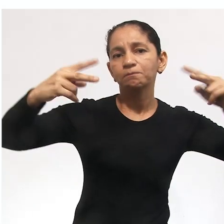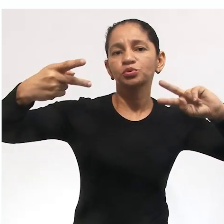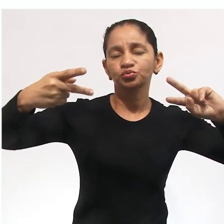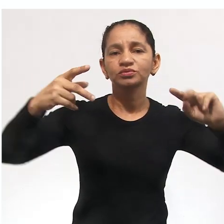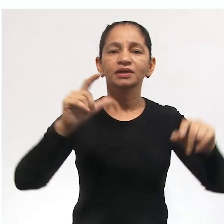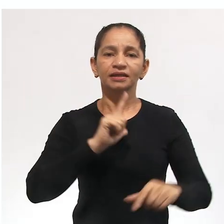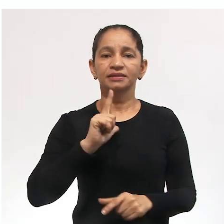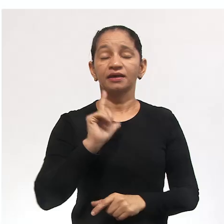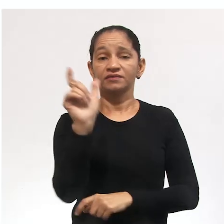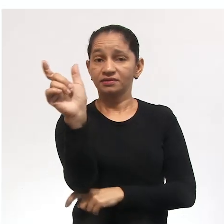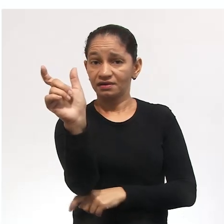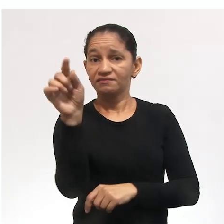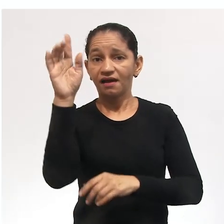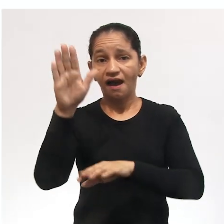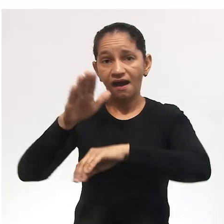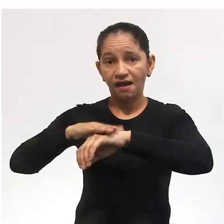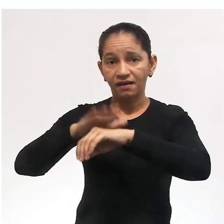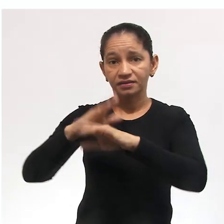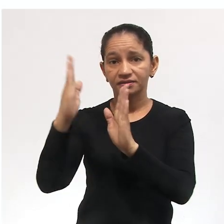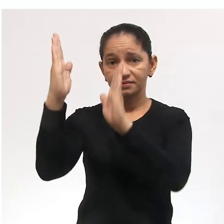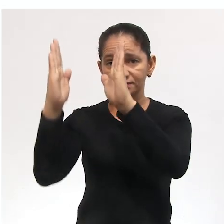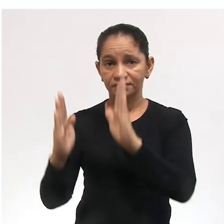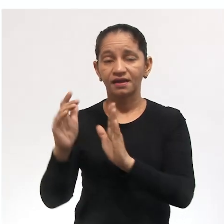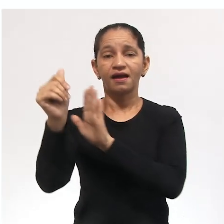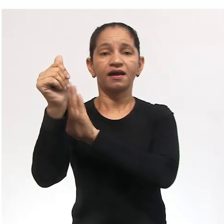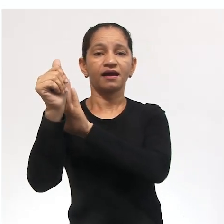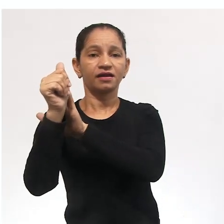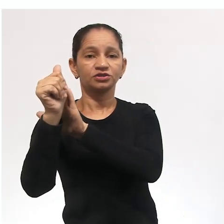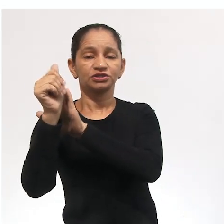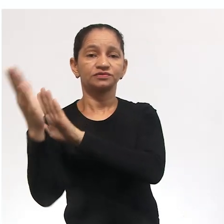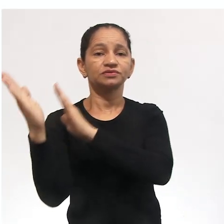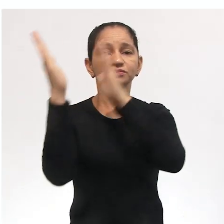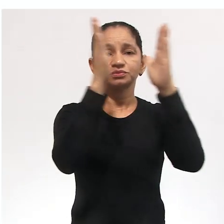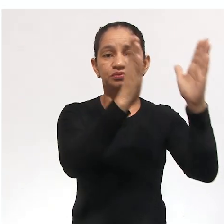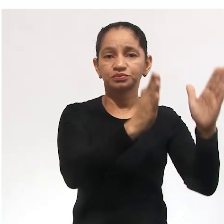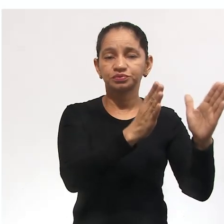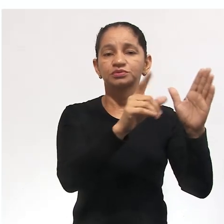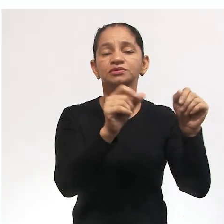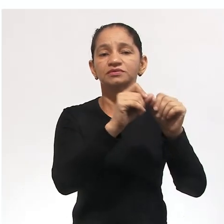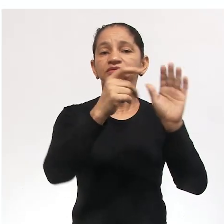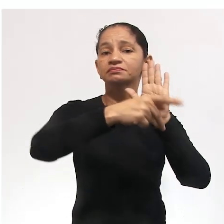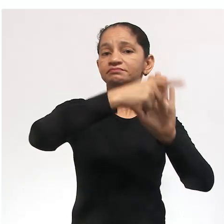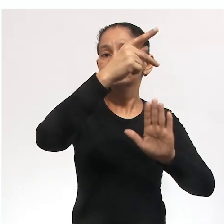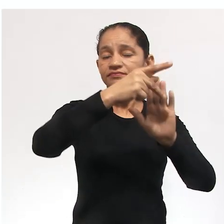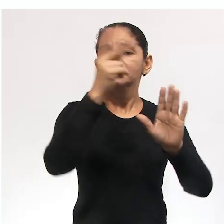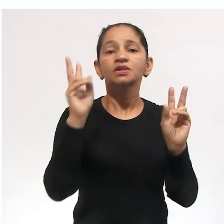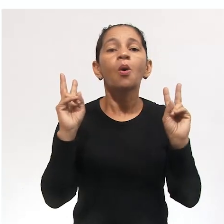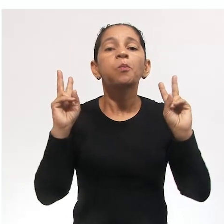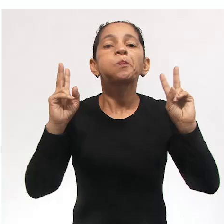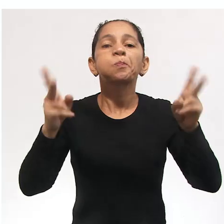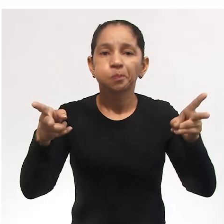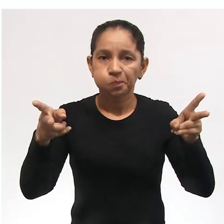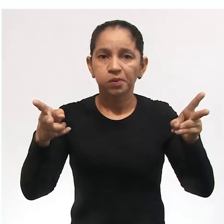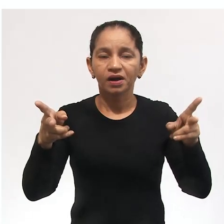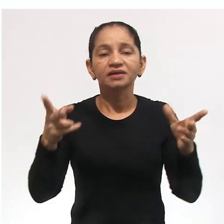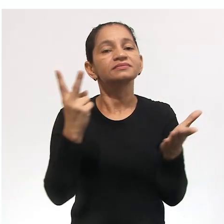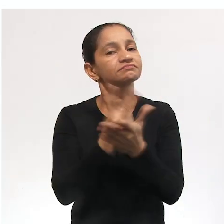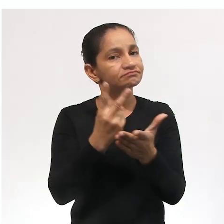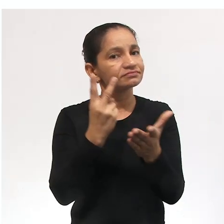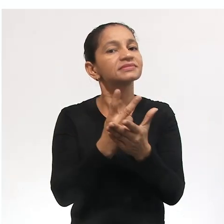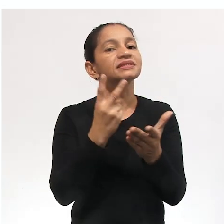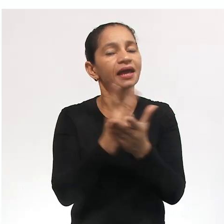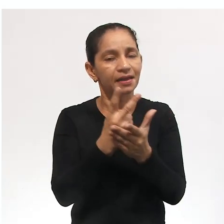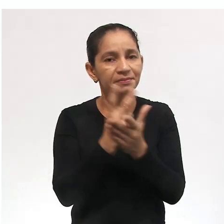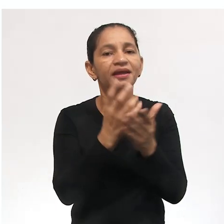saiu da conta disponibilidades e foi para a conta estoques. Mas o ativo circulante continua com o mesmo saldo de 150.